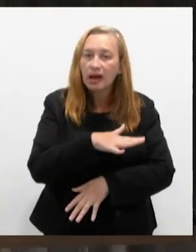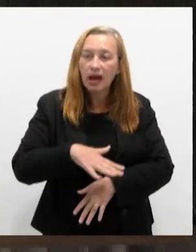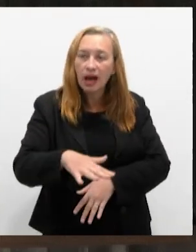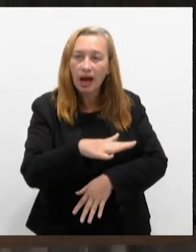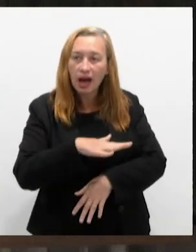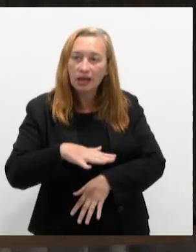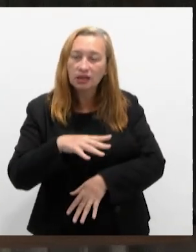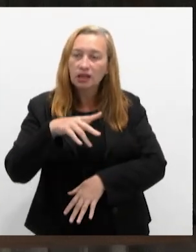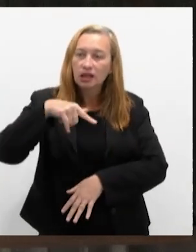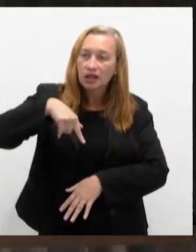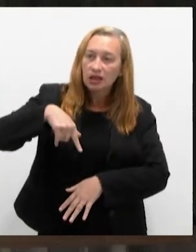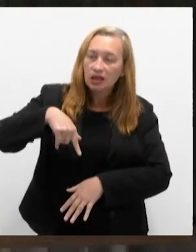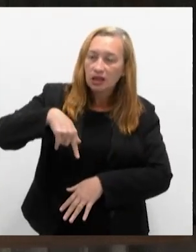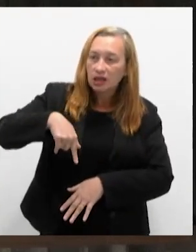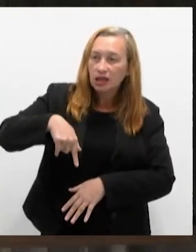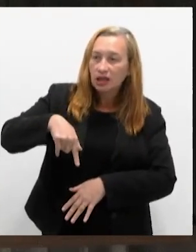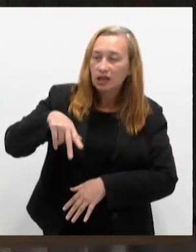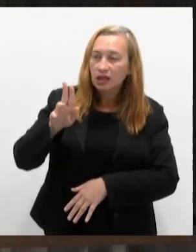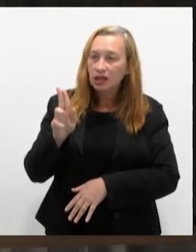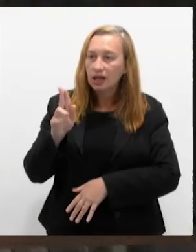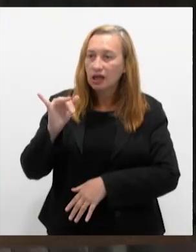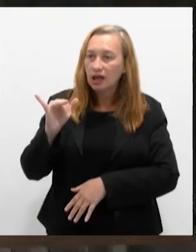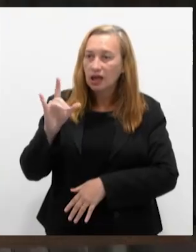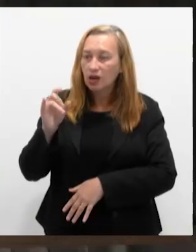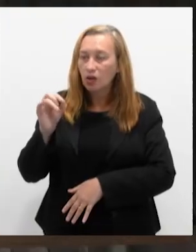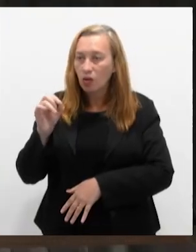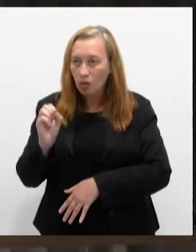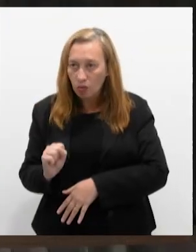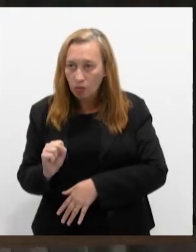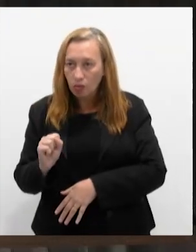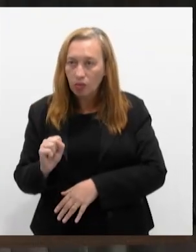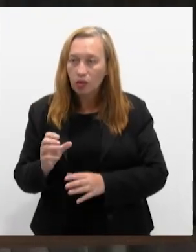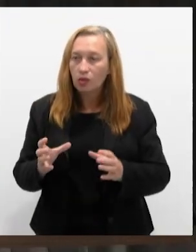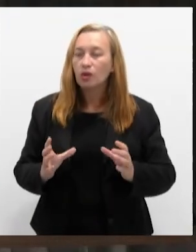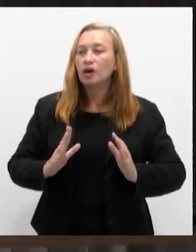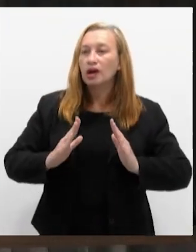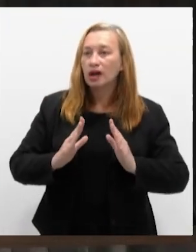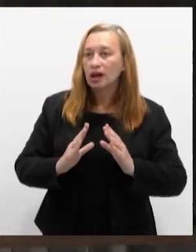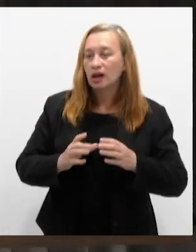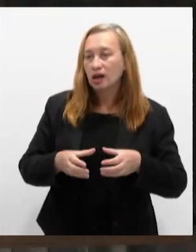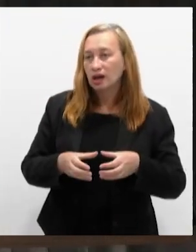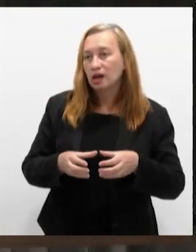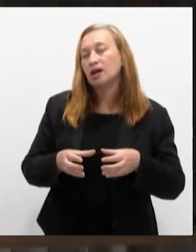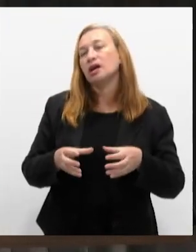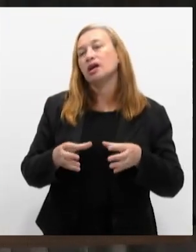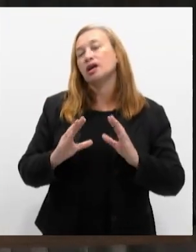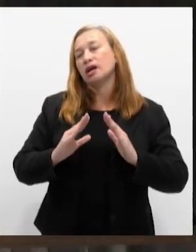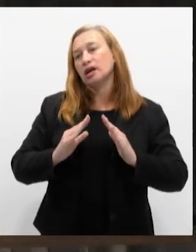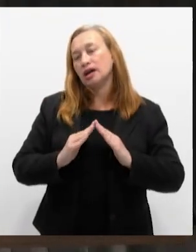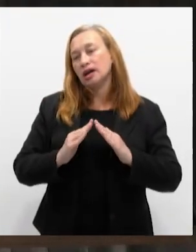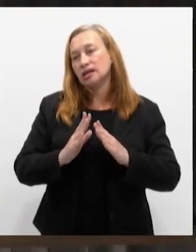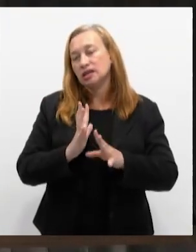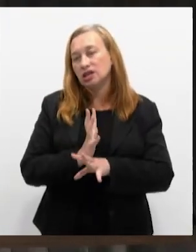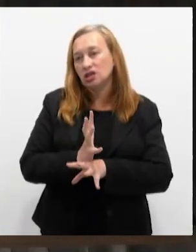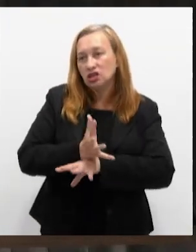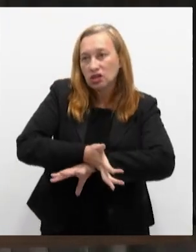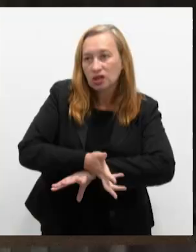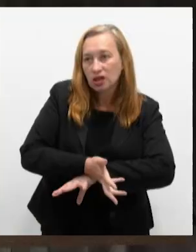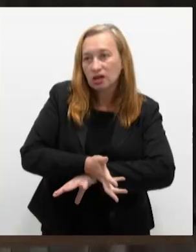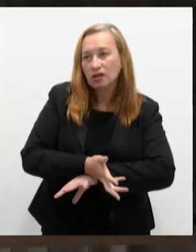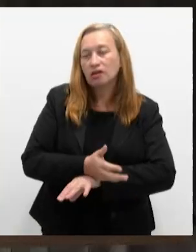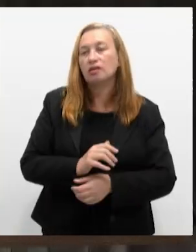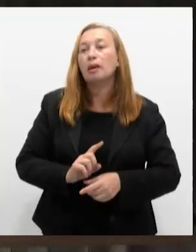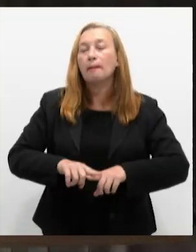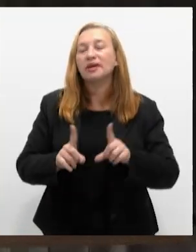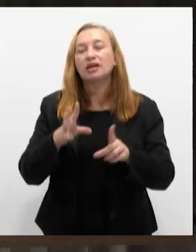as comunidades tradicionais aqui no nosso estado. Mas é fundamental, governador